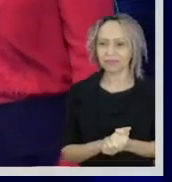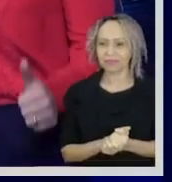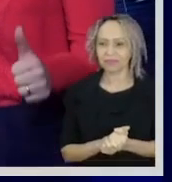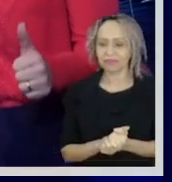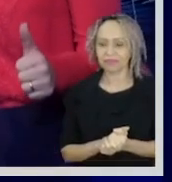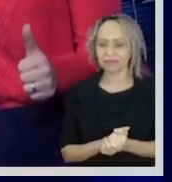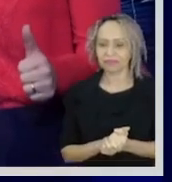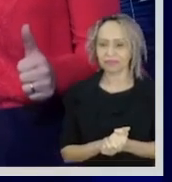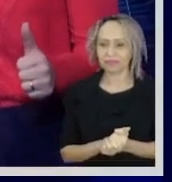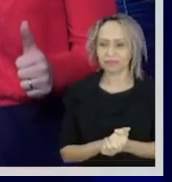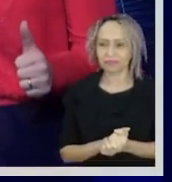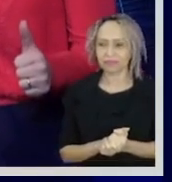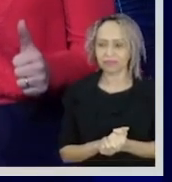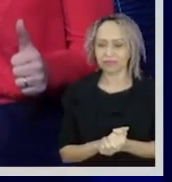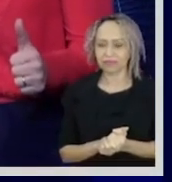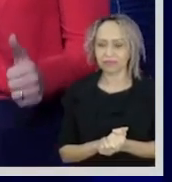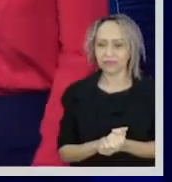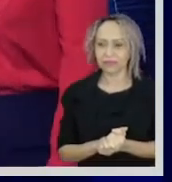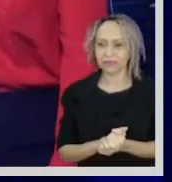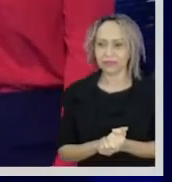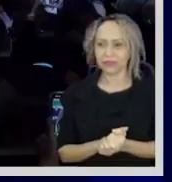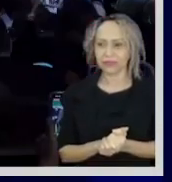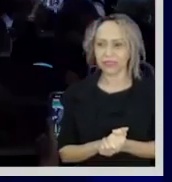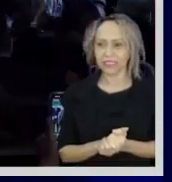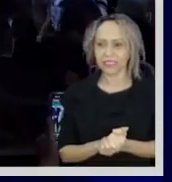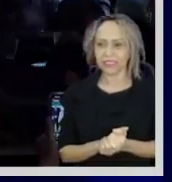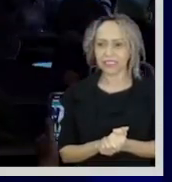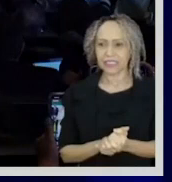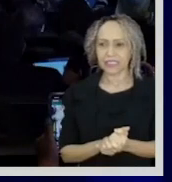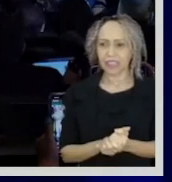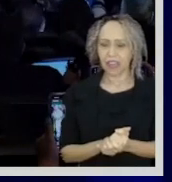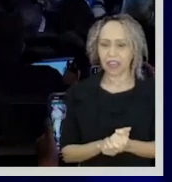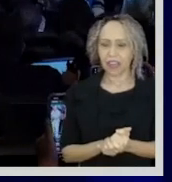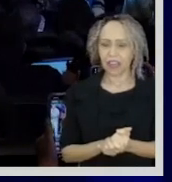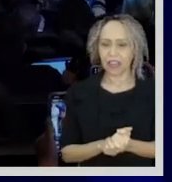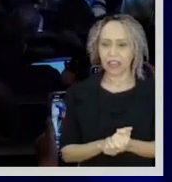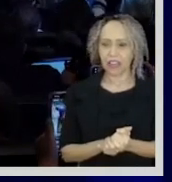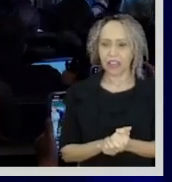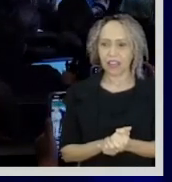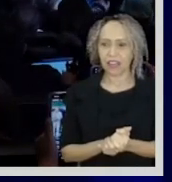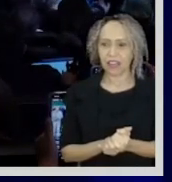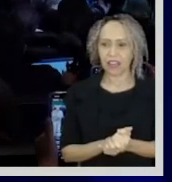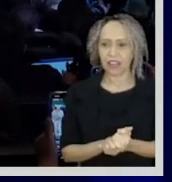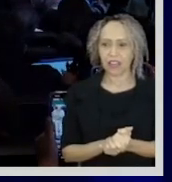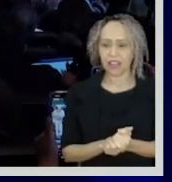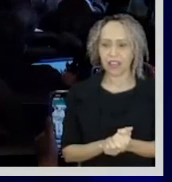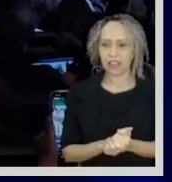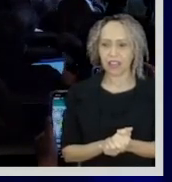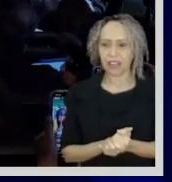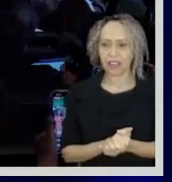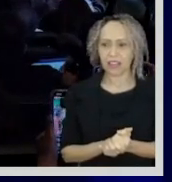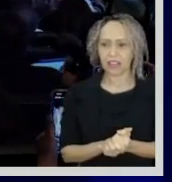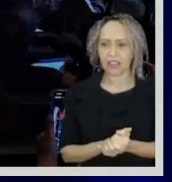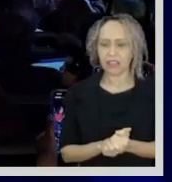volta diretor de uma grande estatal. E aí a gente tem um vasto número de indicações depois